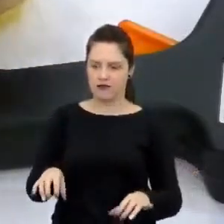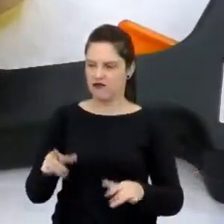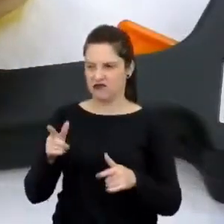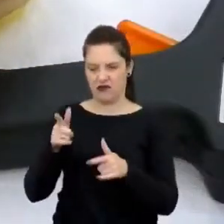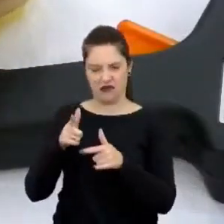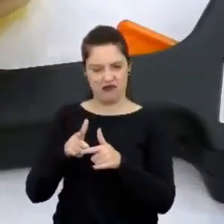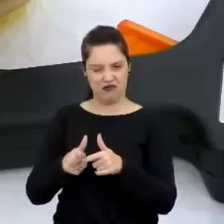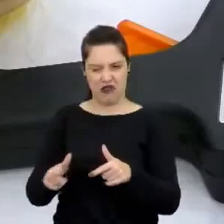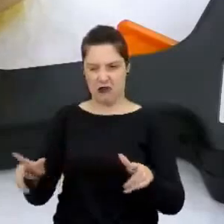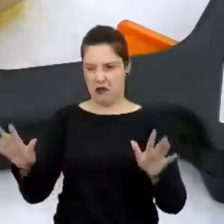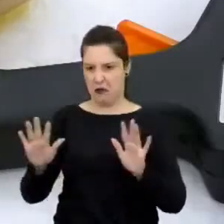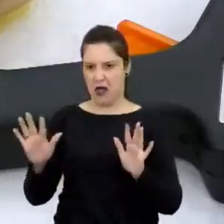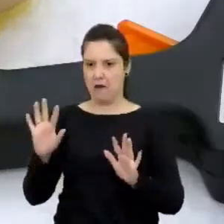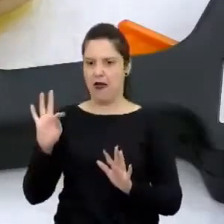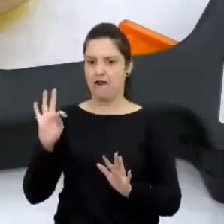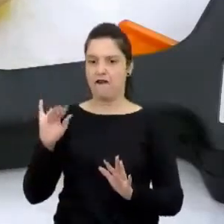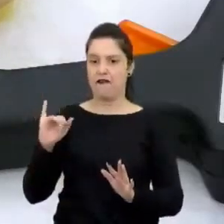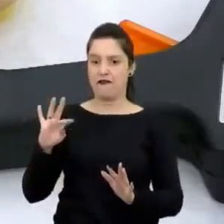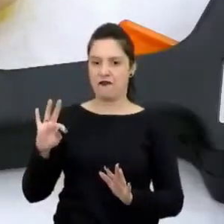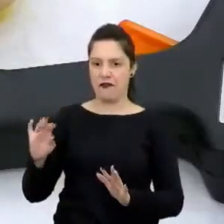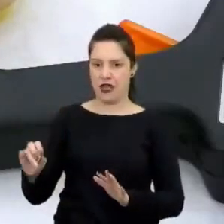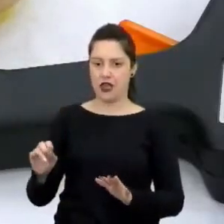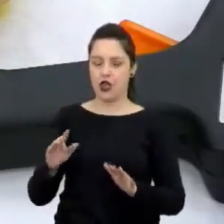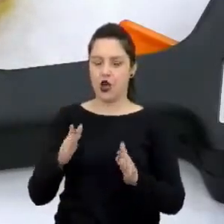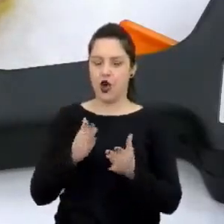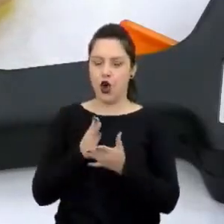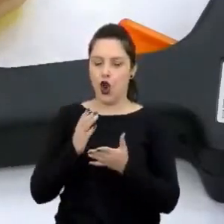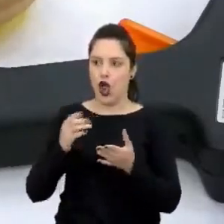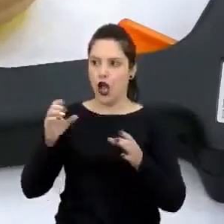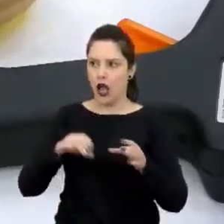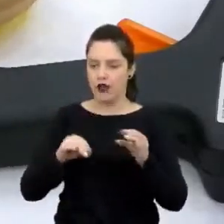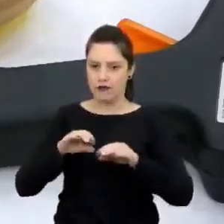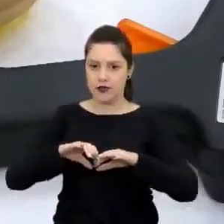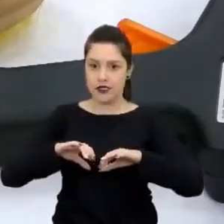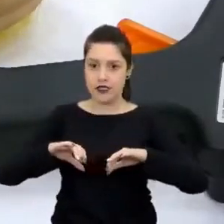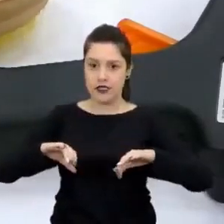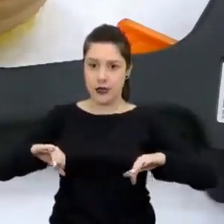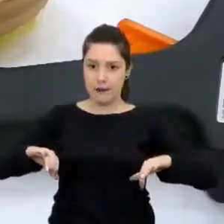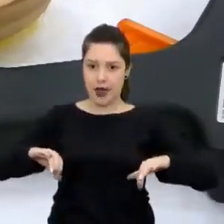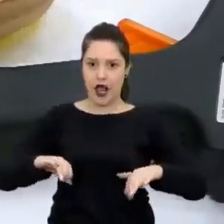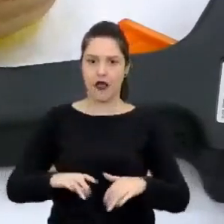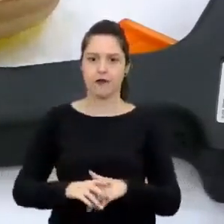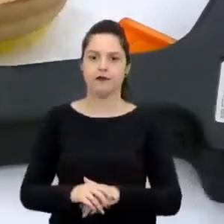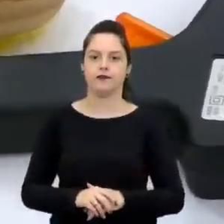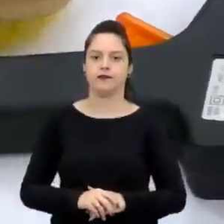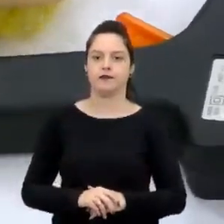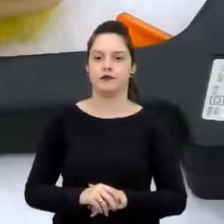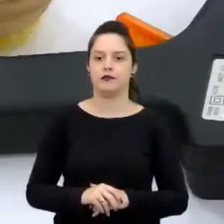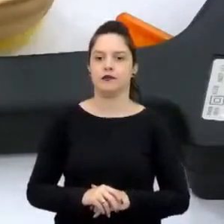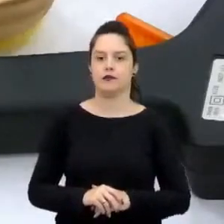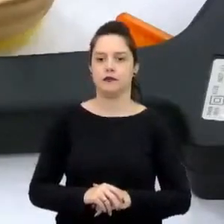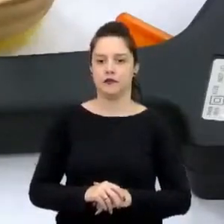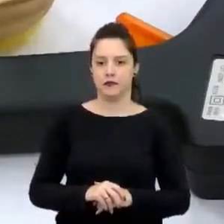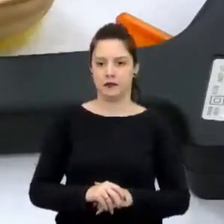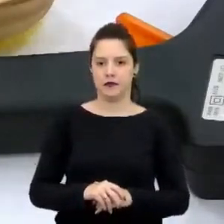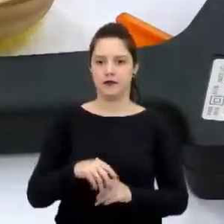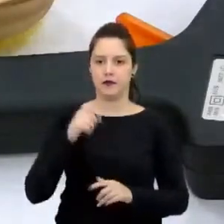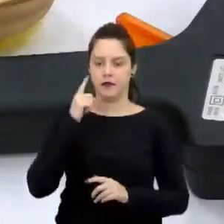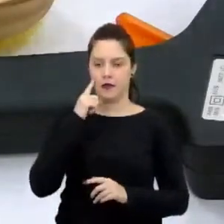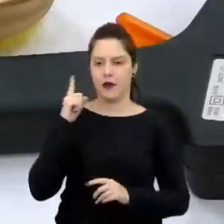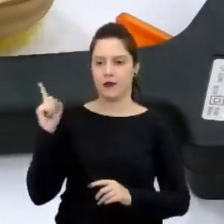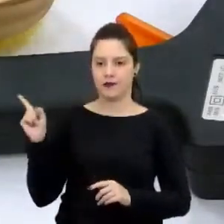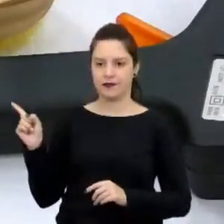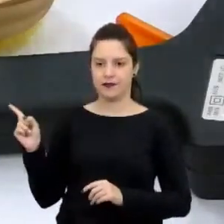problema a fita. Eu tô colando eles separados. Então, a junção dos fios estão aqui, separadas, para ter certeza que eles não vão